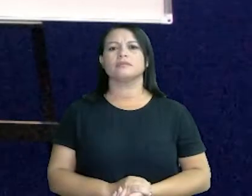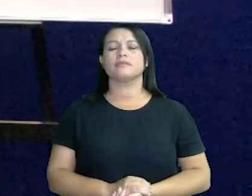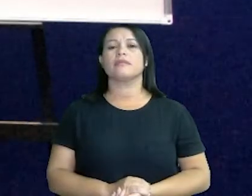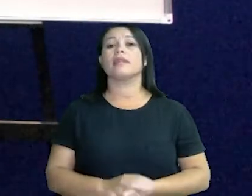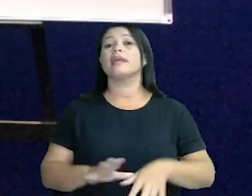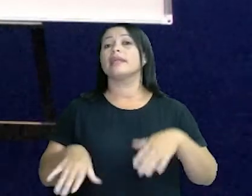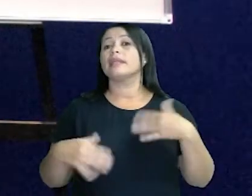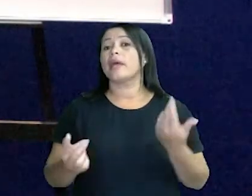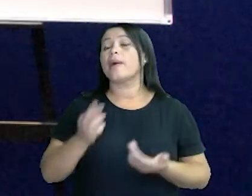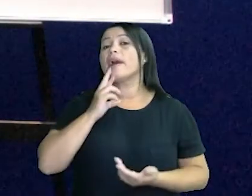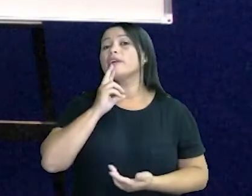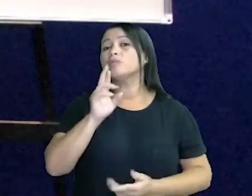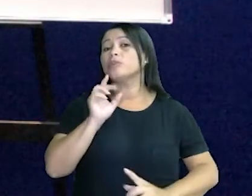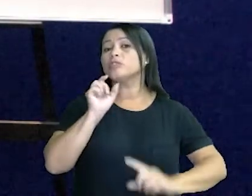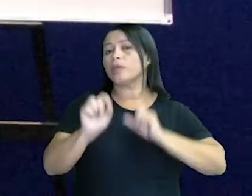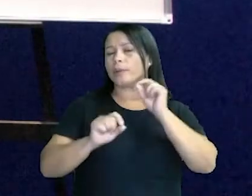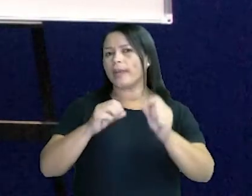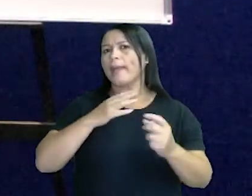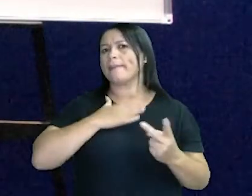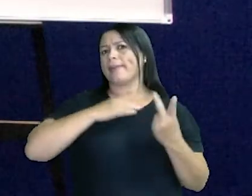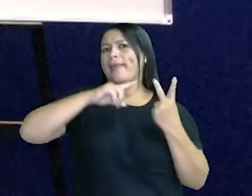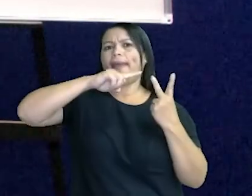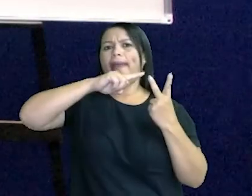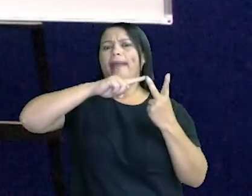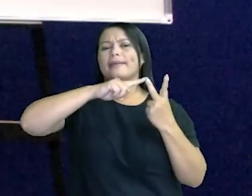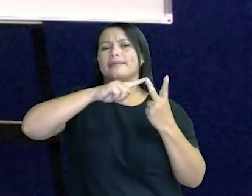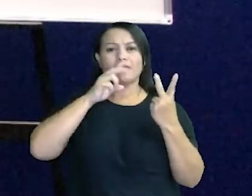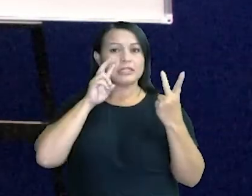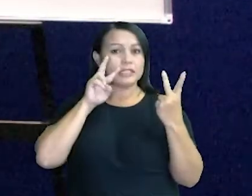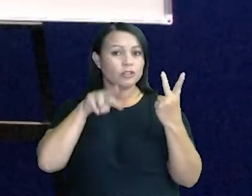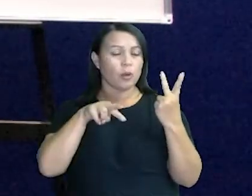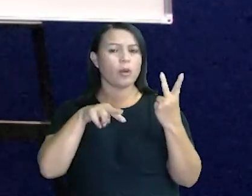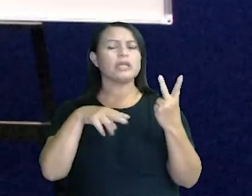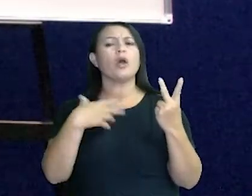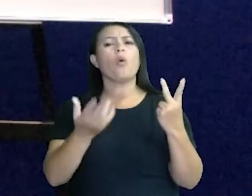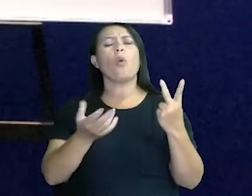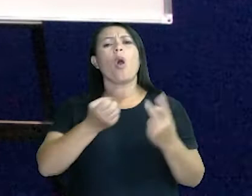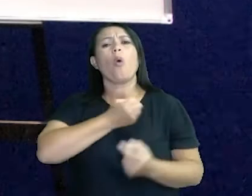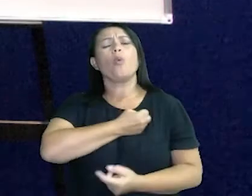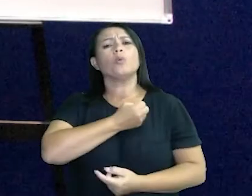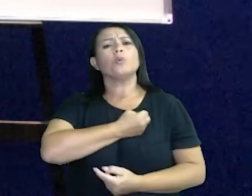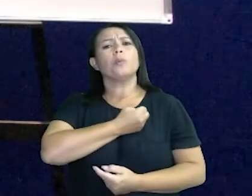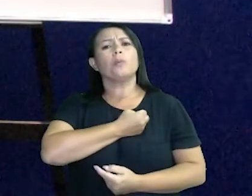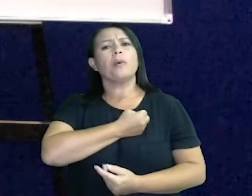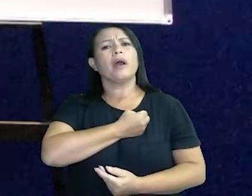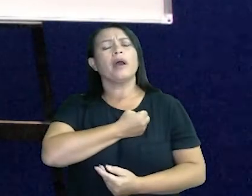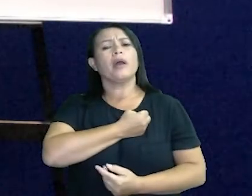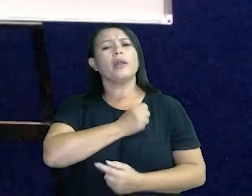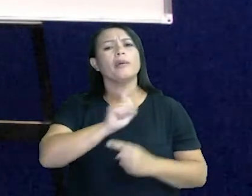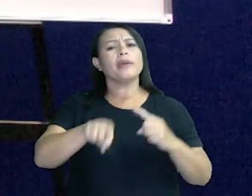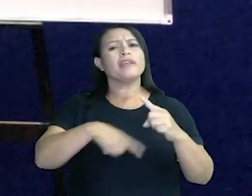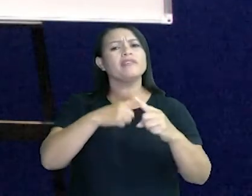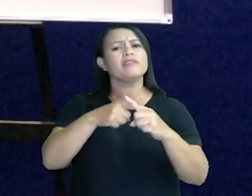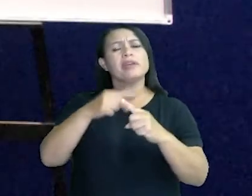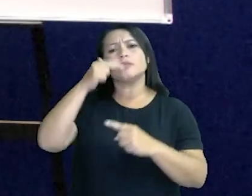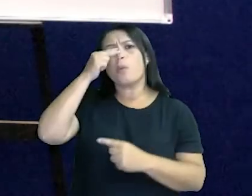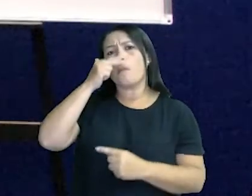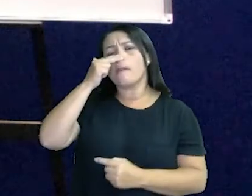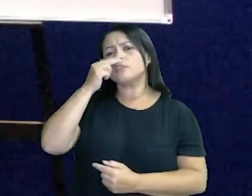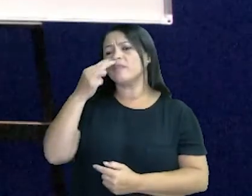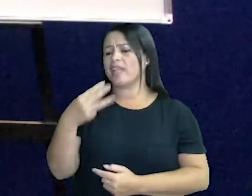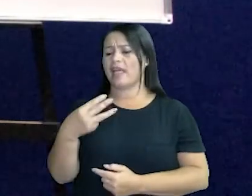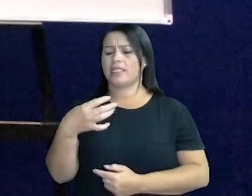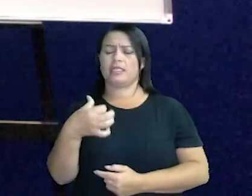O resultado é o que a minha raiz então é qual o número que vezes ele mesmo